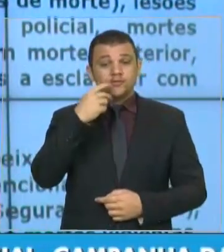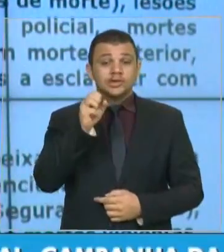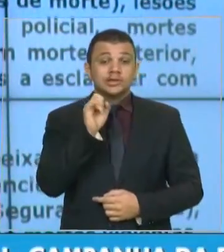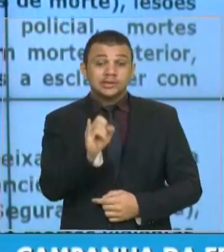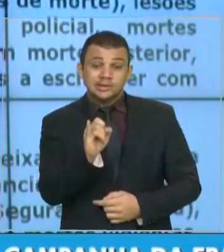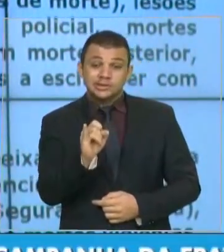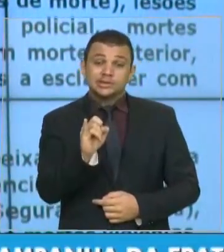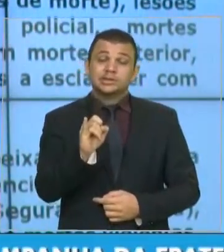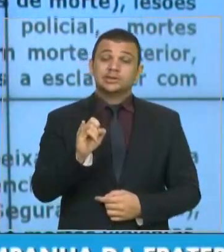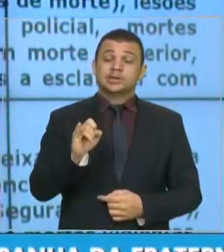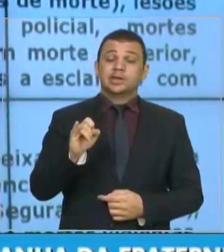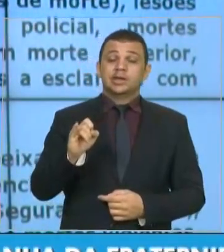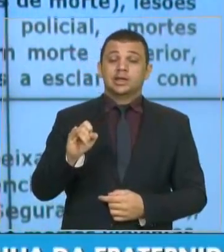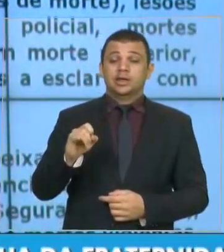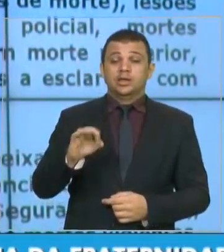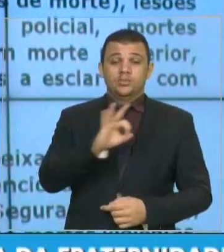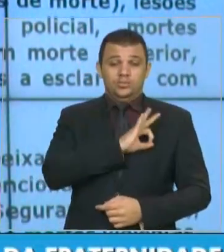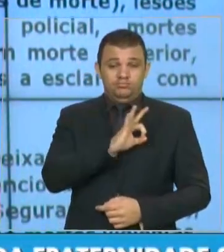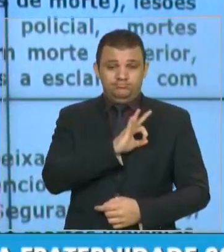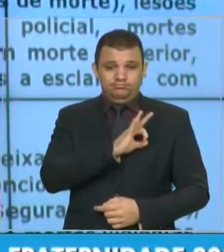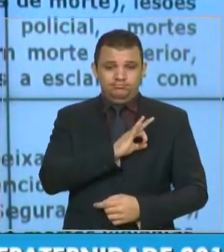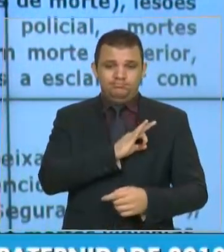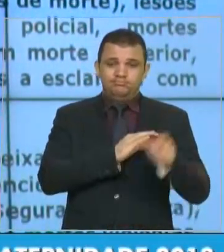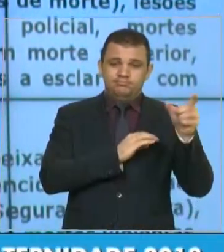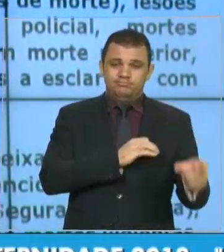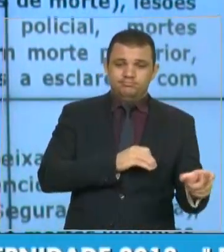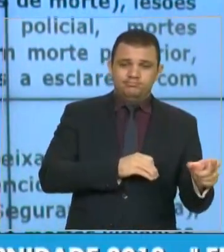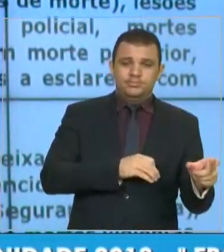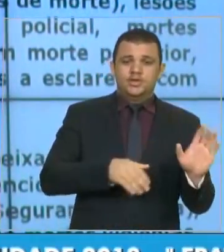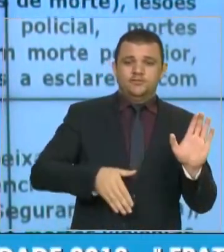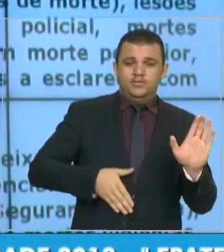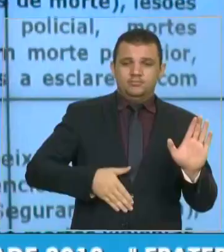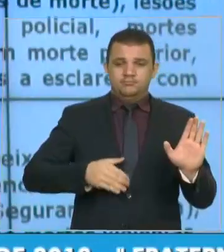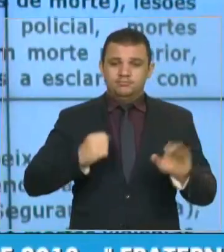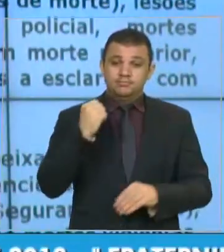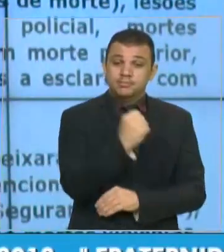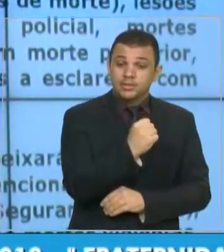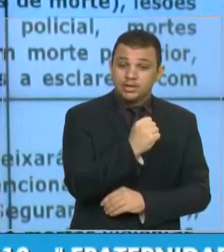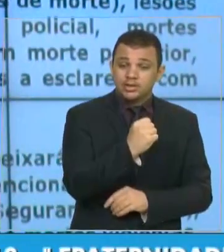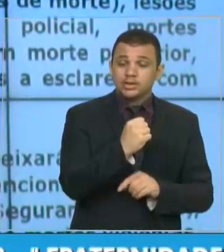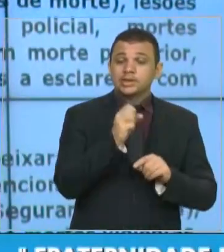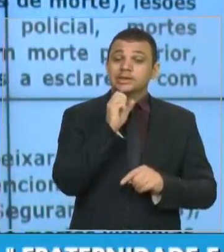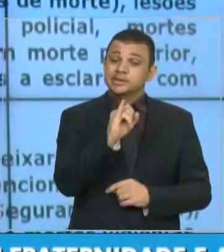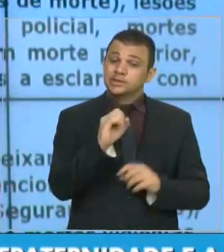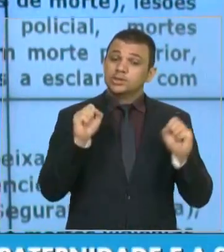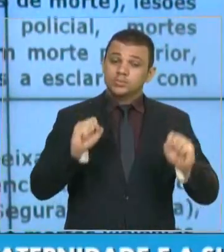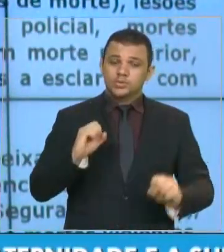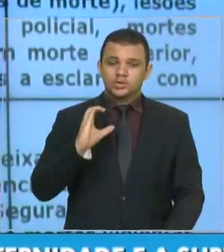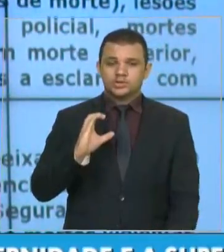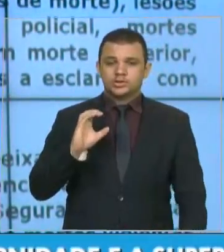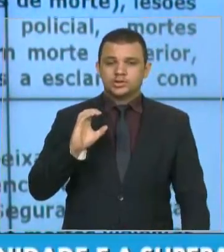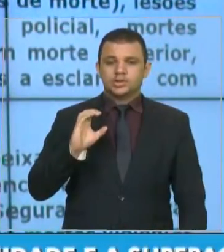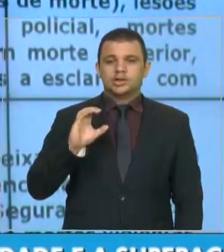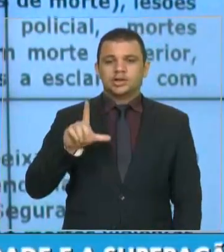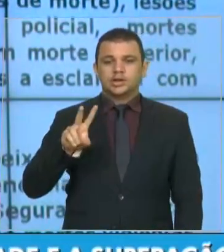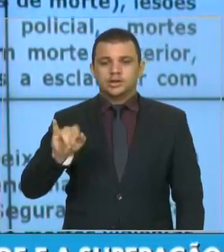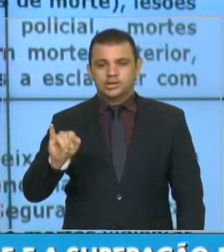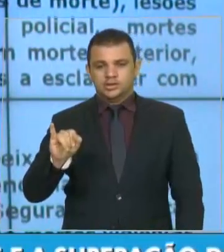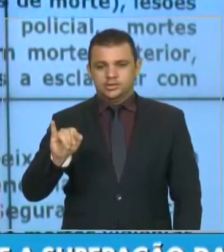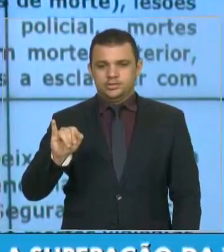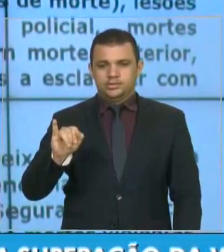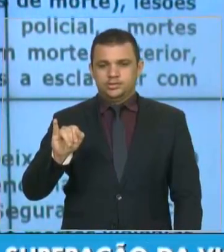metodologia CVLI. O que é CVLI? Crimes violentos, letais e intencionais. Então, para evitar a retirada dessas